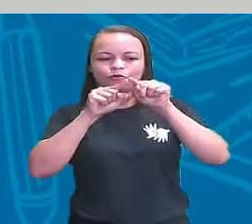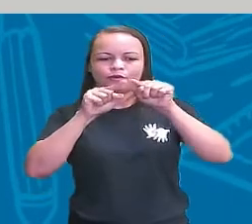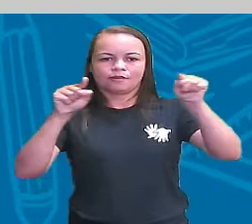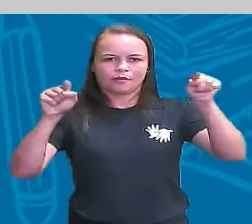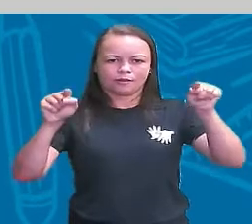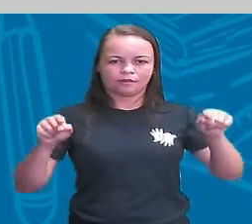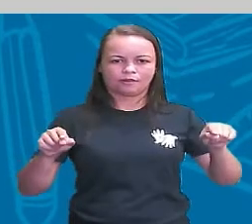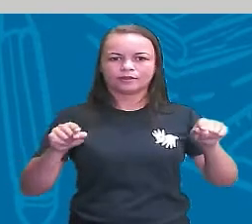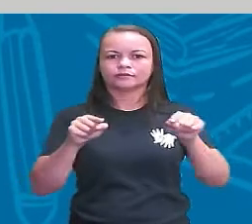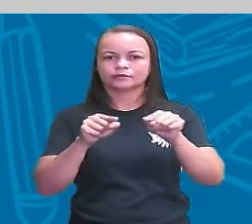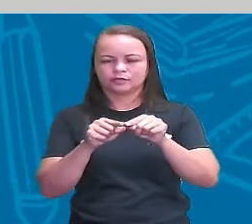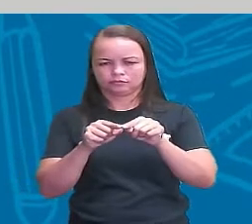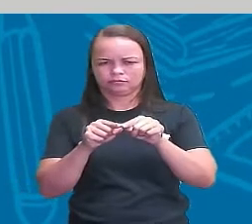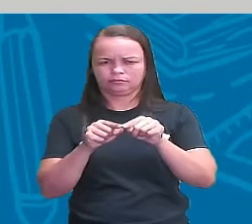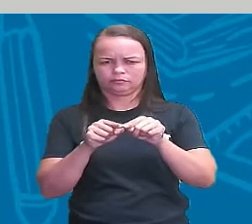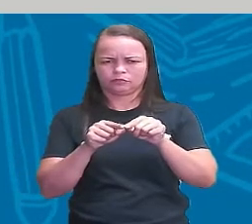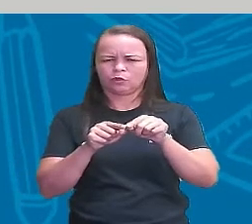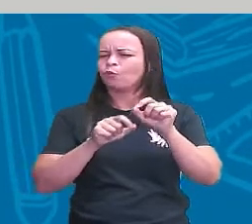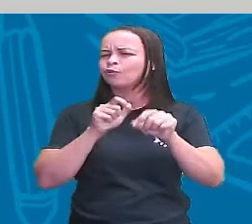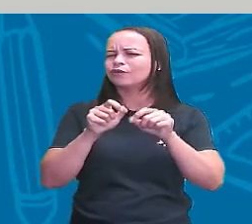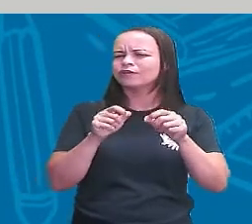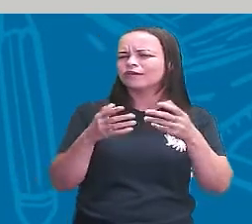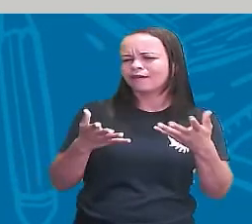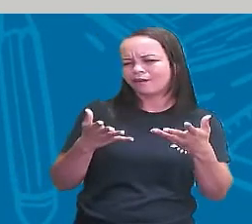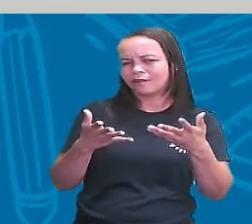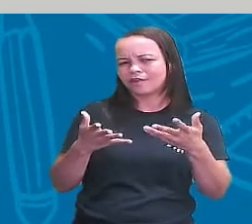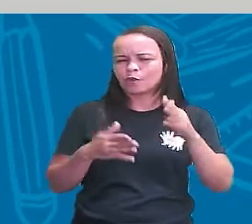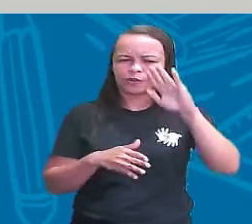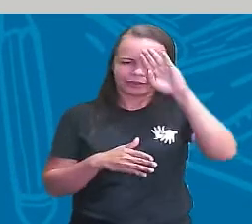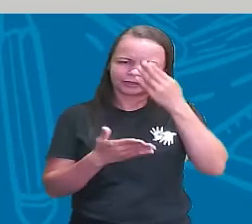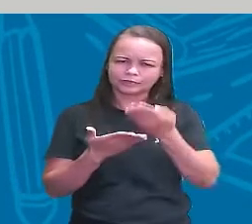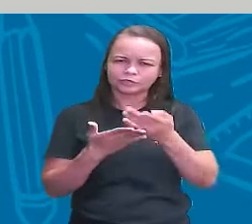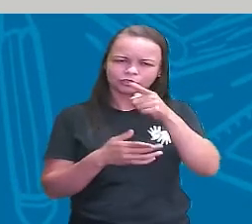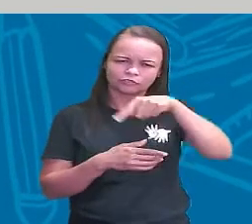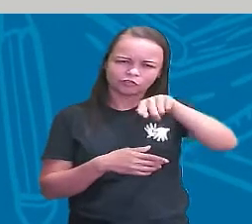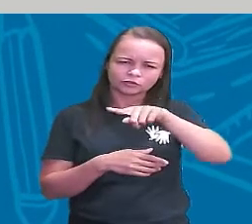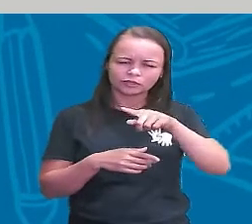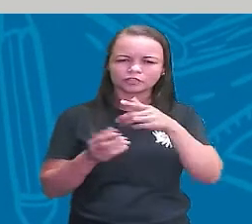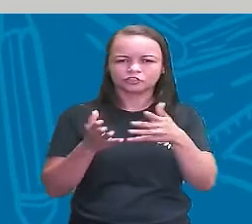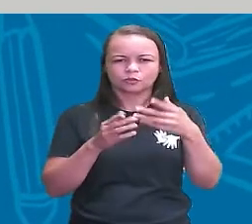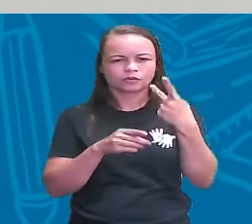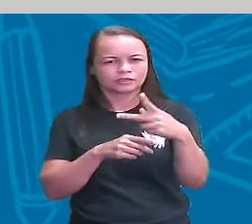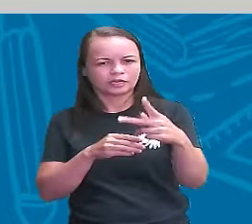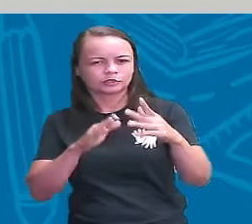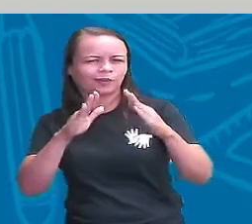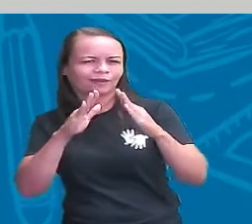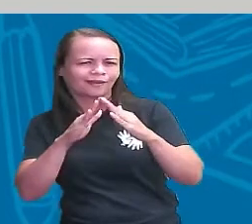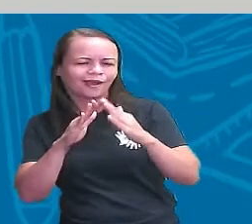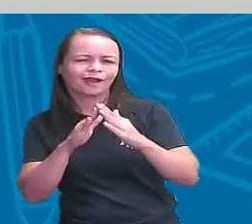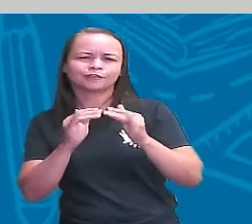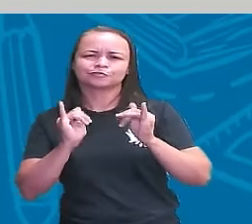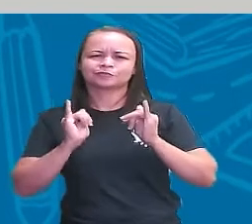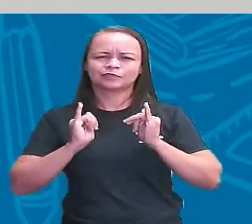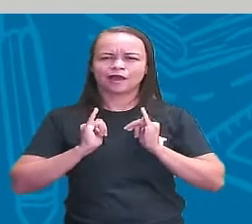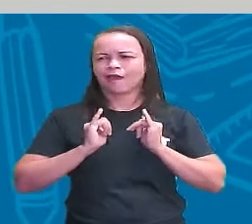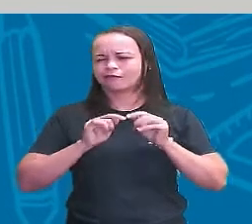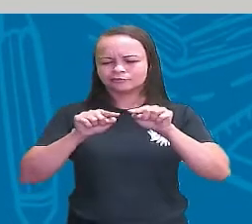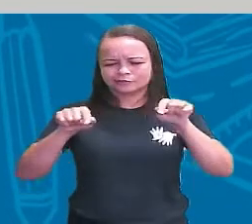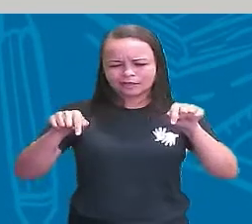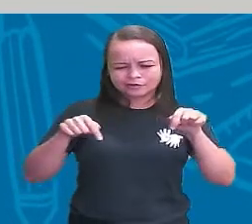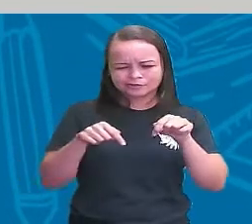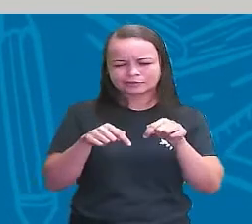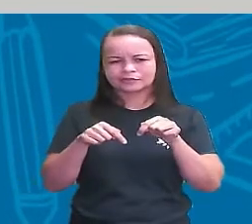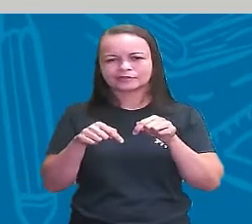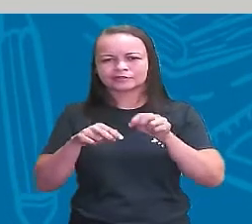retângulo? Eu creio que você está aí agora em casa, aí no conforto, na sala, no quarto, onde você estiver assistindo agora aqui a